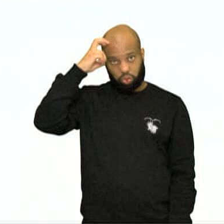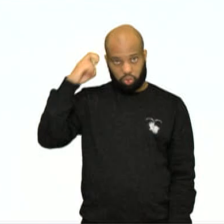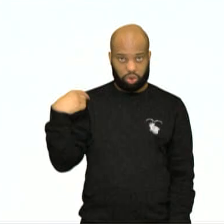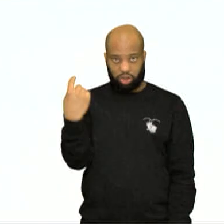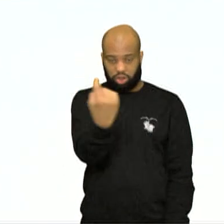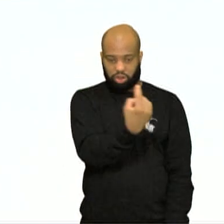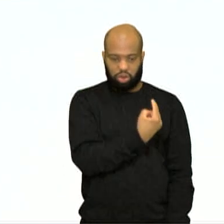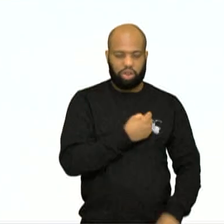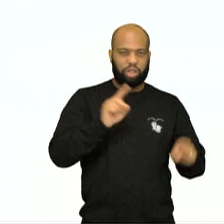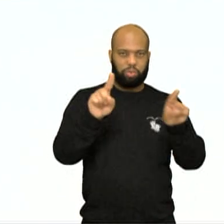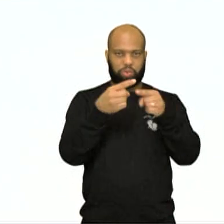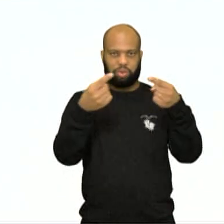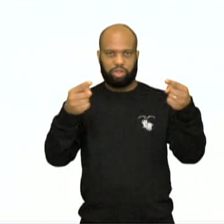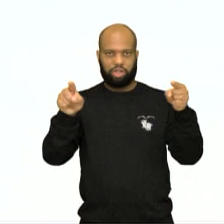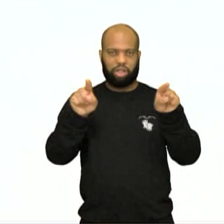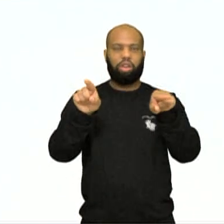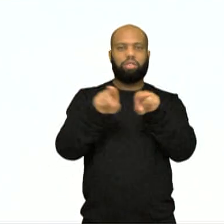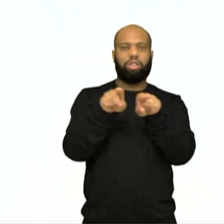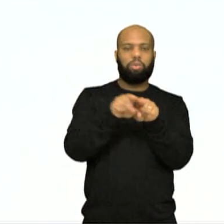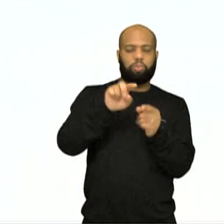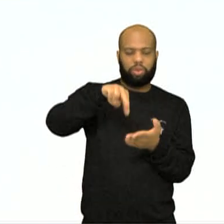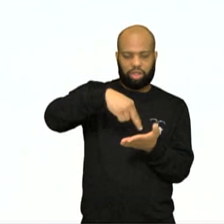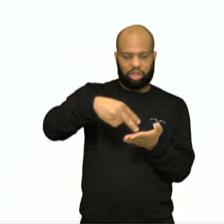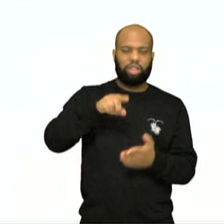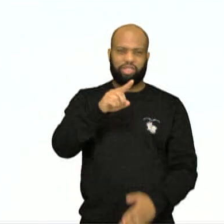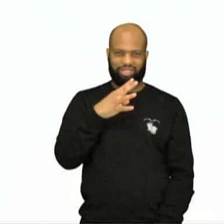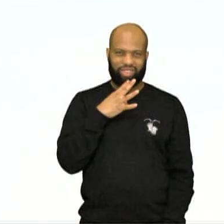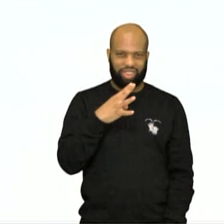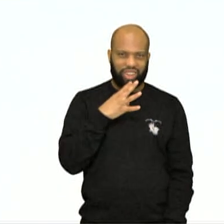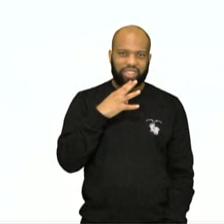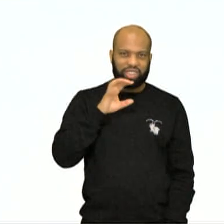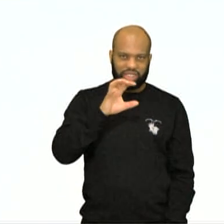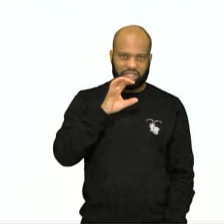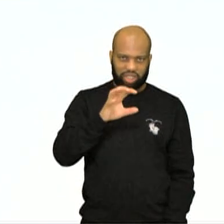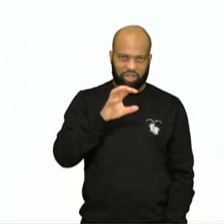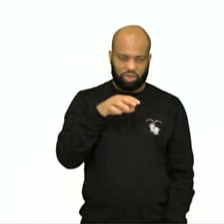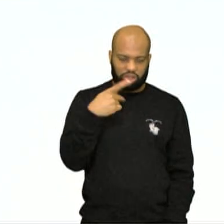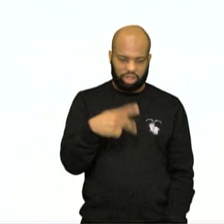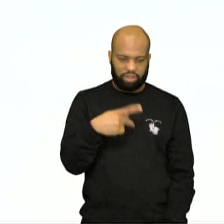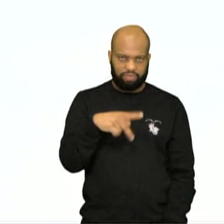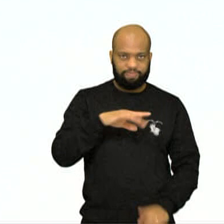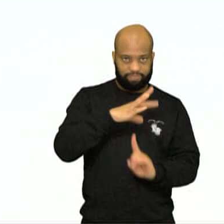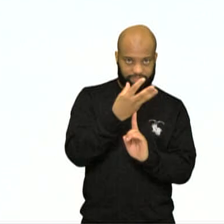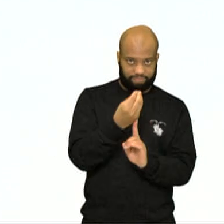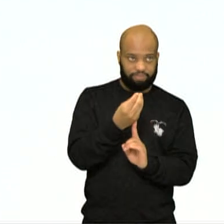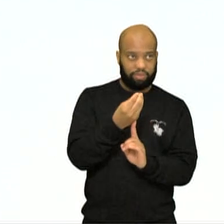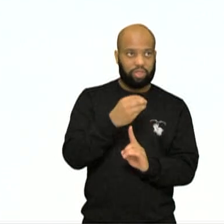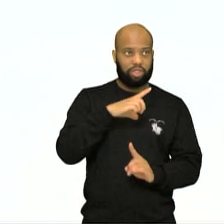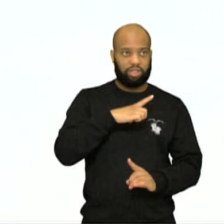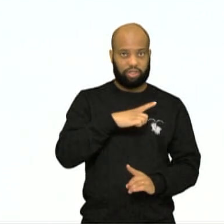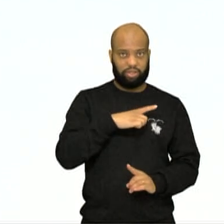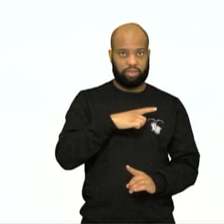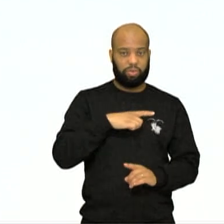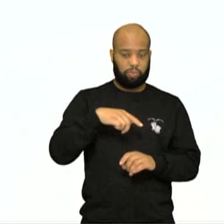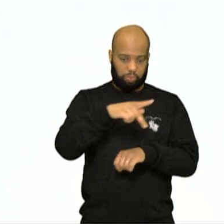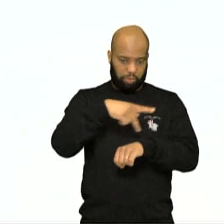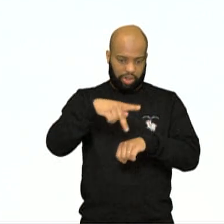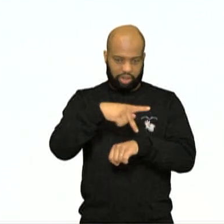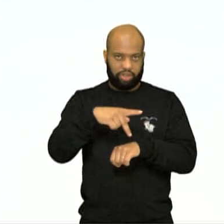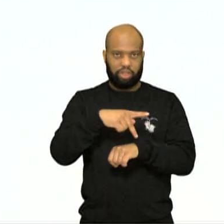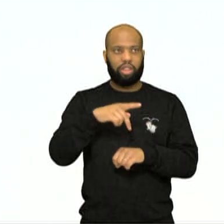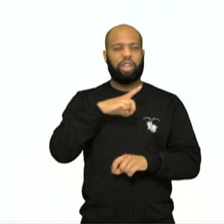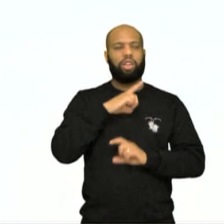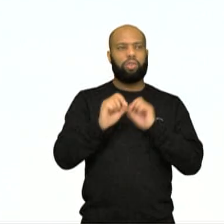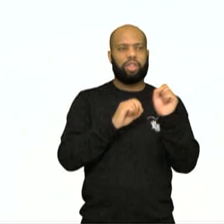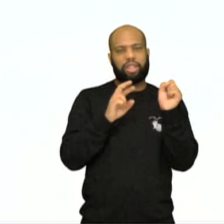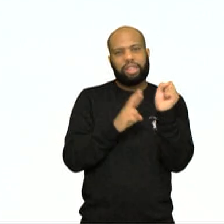conhece o contexto histórico das manifestações culturais e artísticas do povo africano em nosso país? Conhece algum ritmo ou